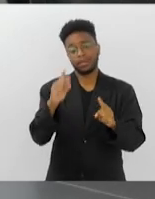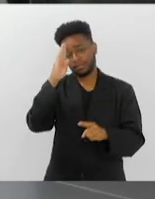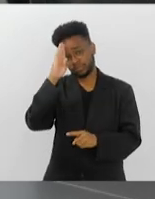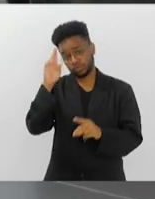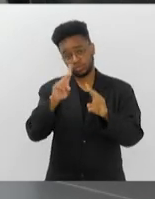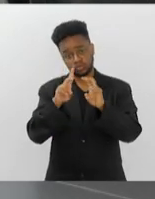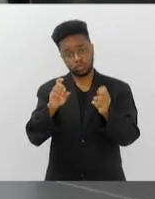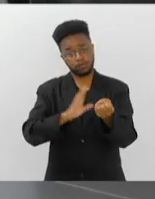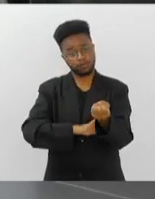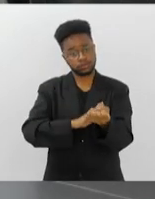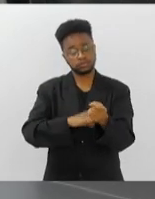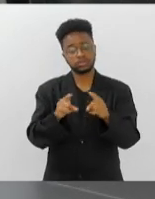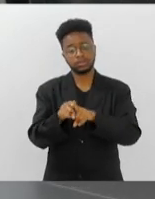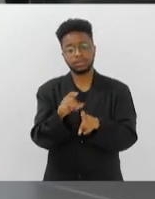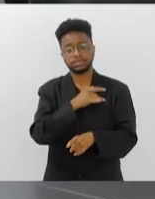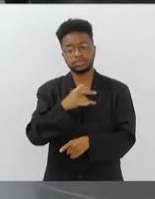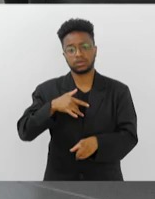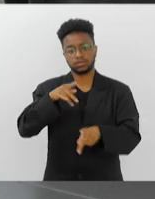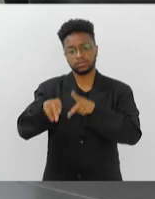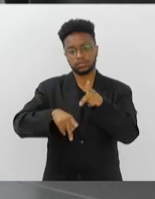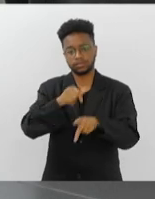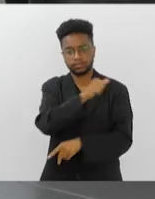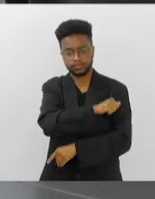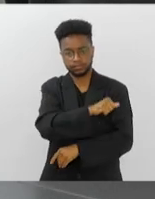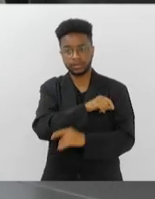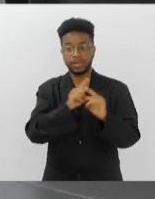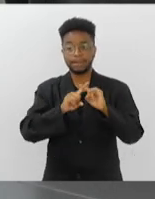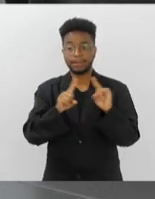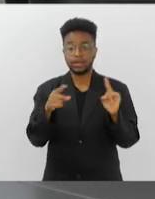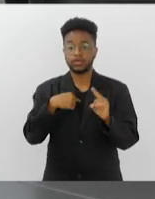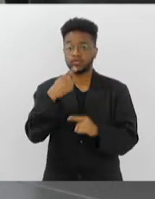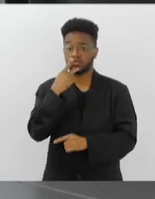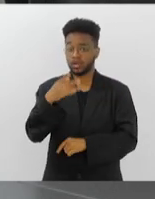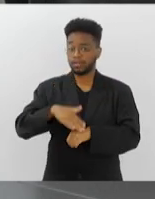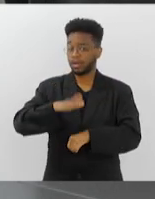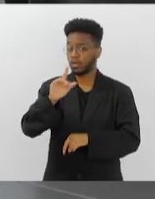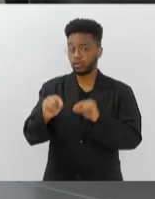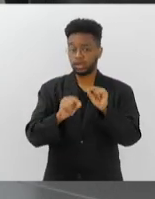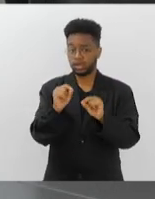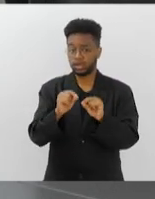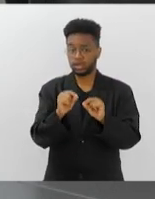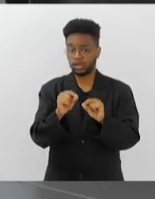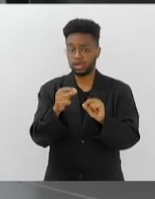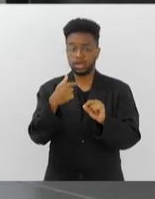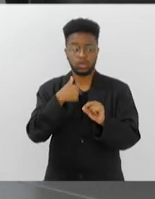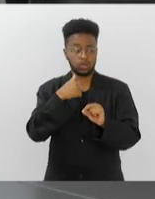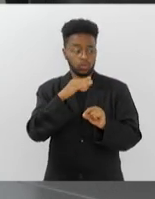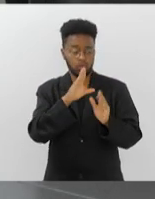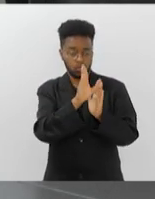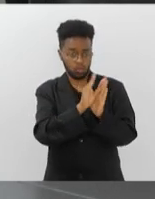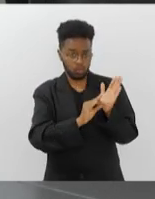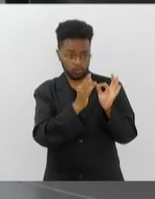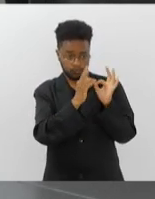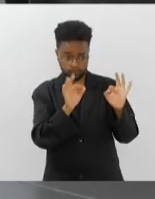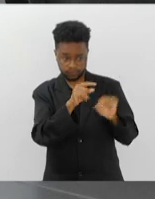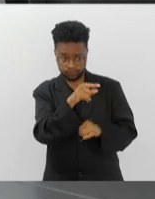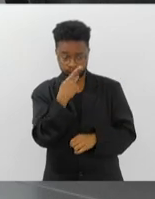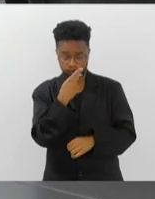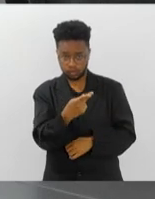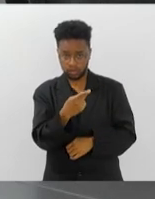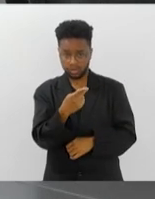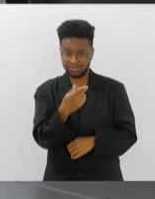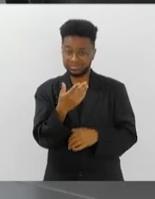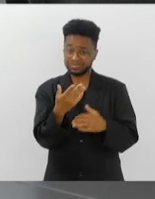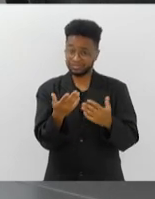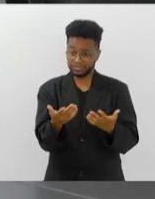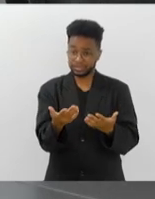saúde do Fluminense. Mas ainda vou além. Parafraseando Vossa Excelência, não me causaria espécie